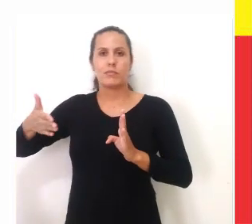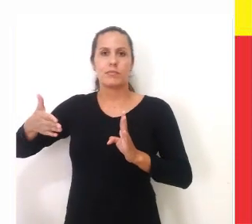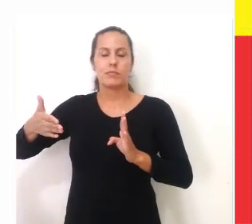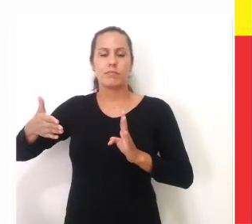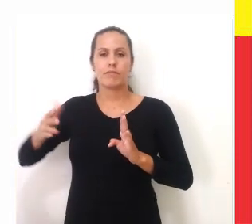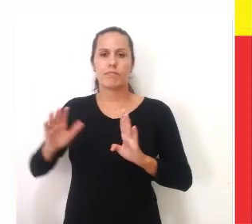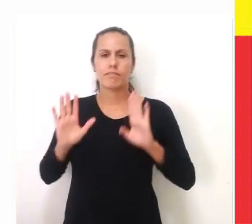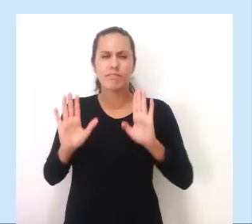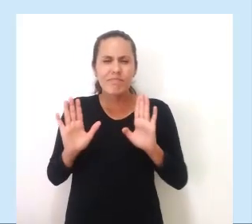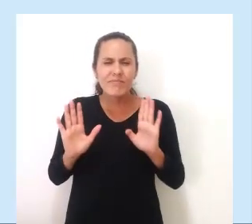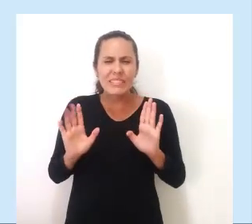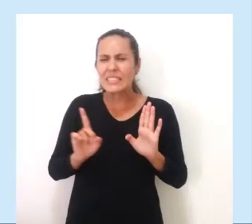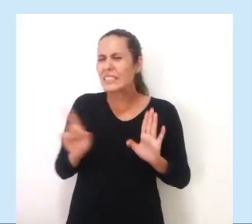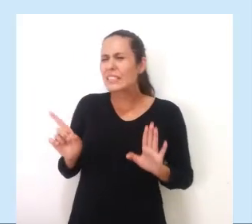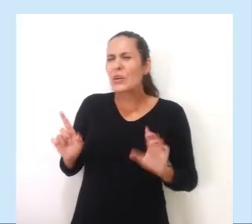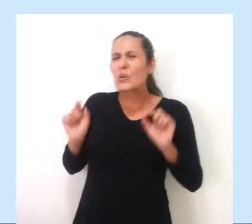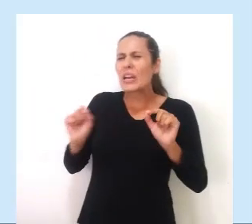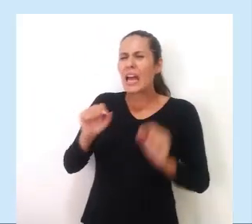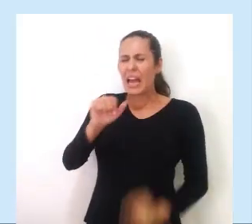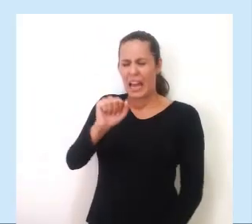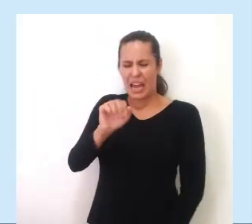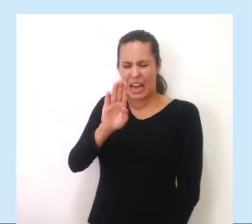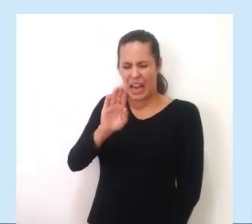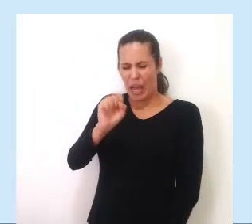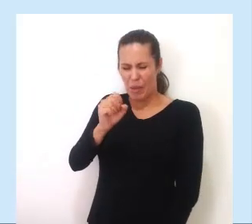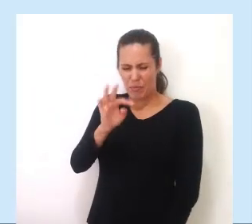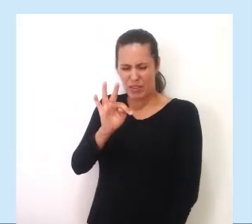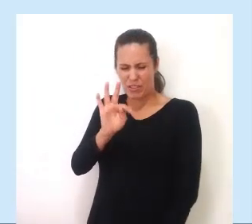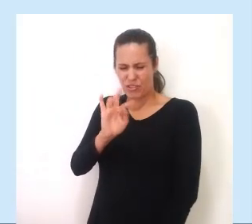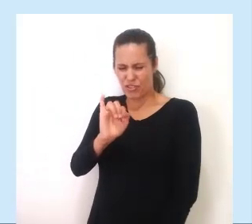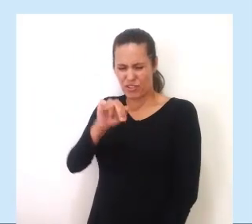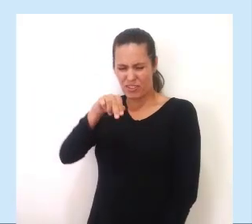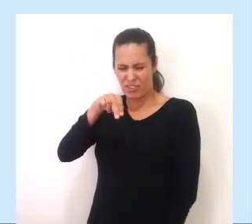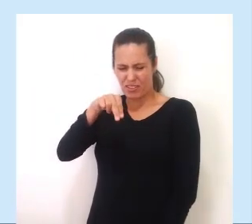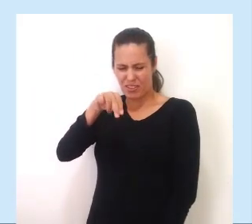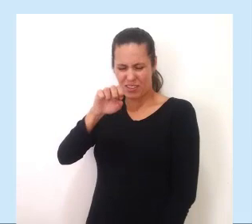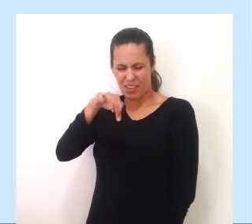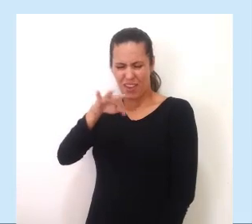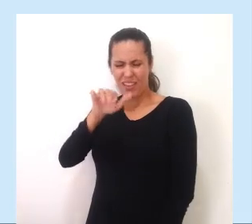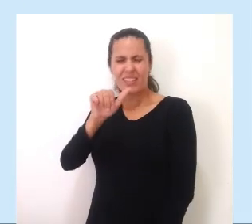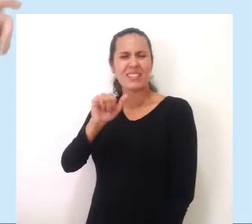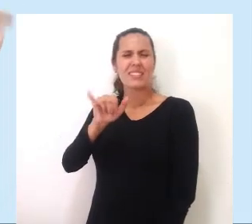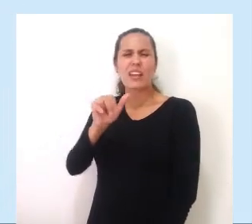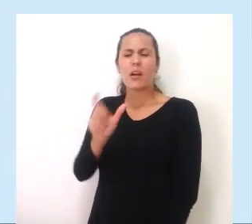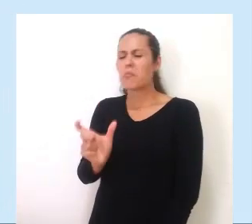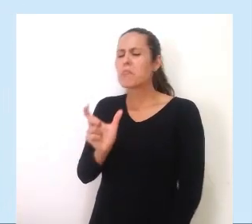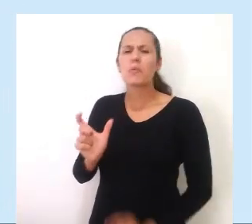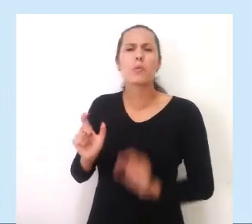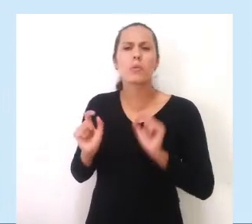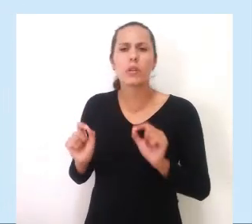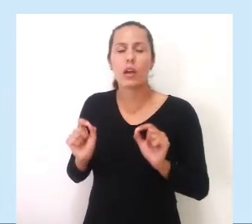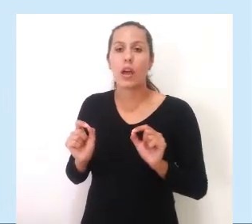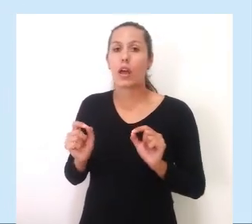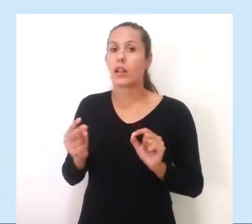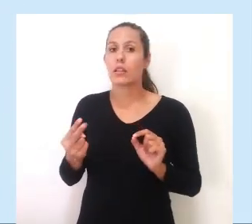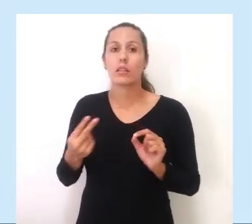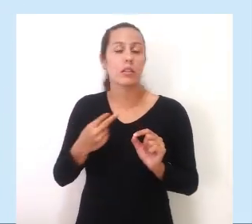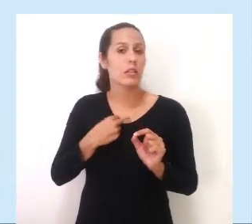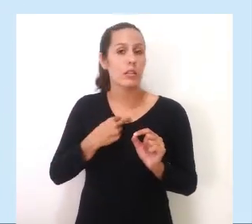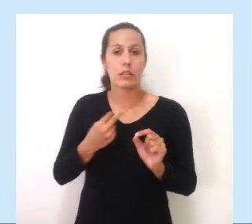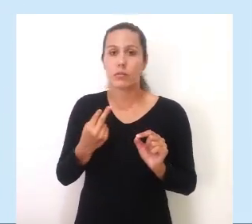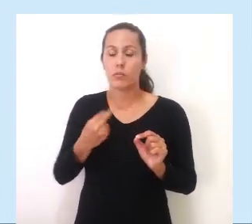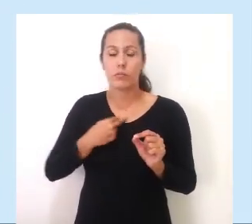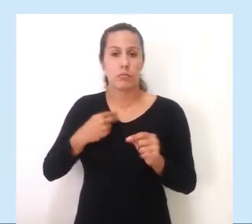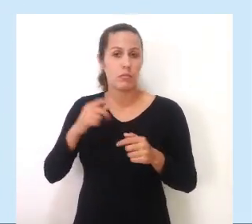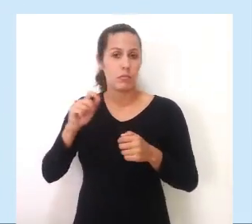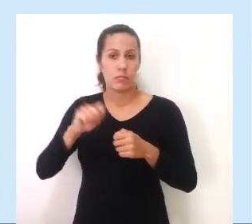fértil. Dantas, o que é abstinência? Abstinência não pode